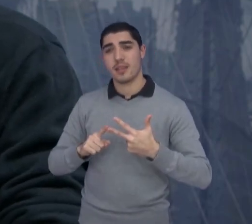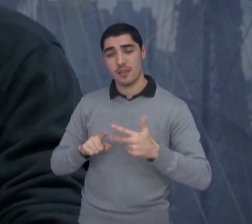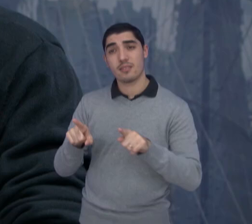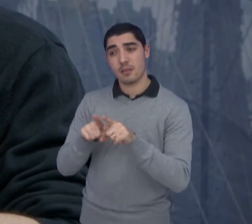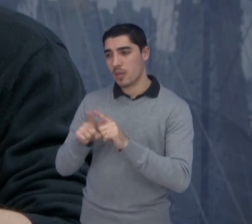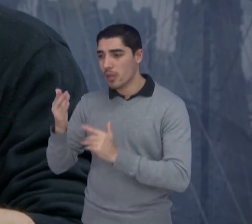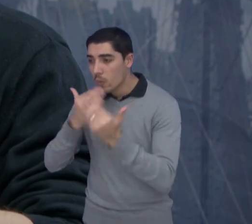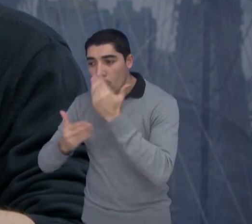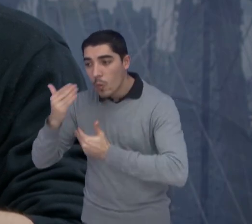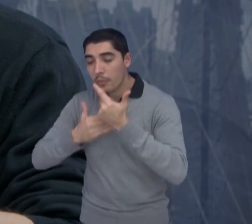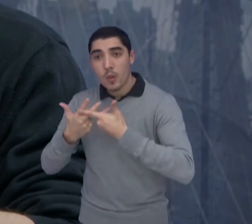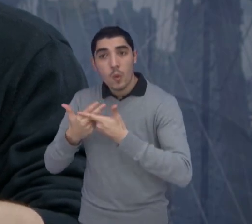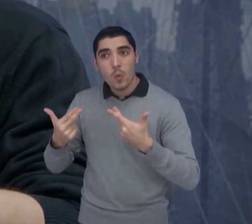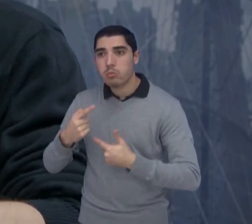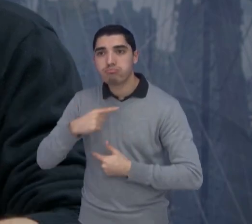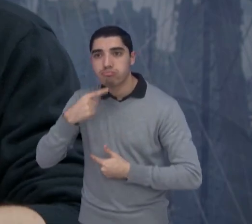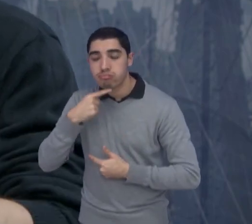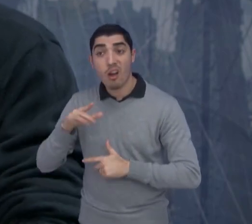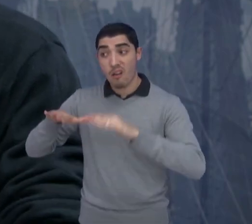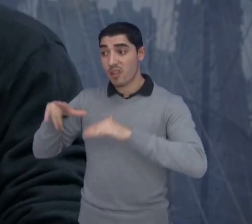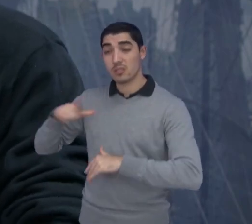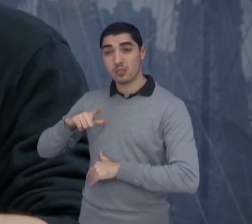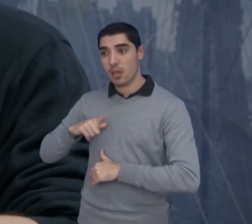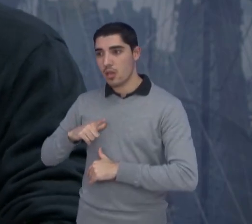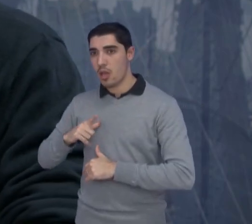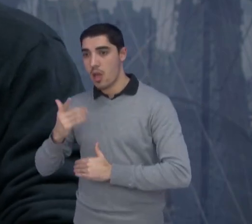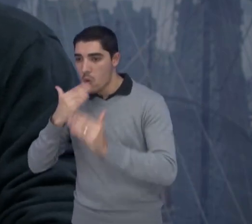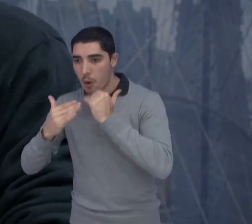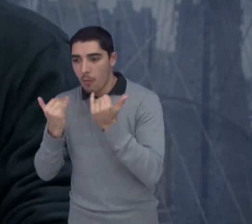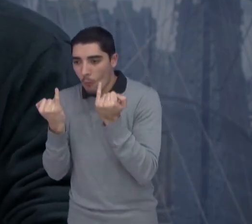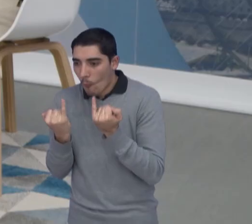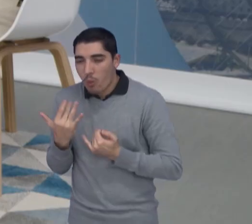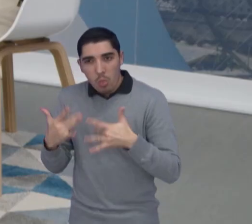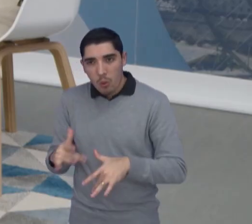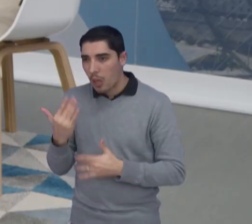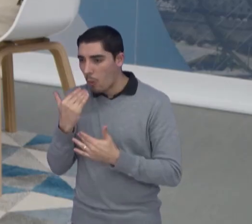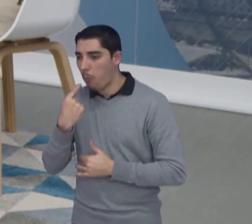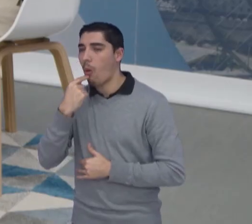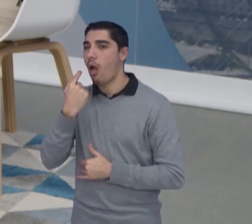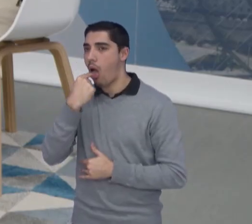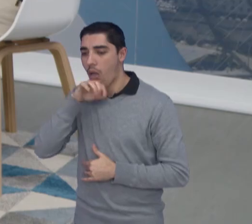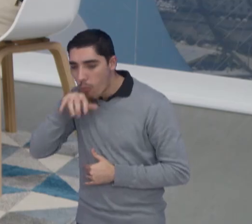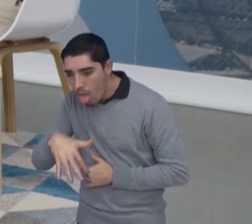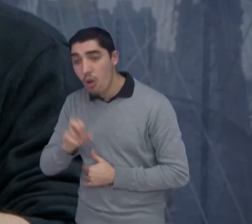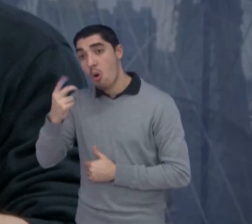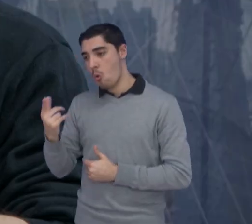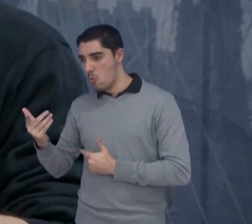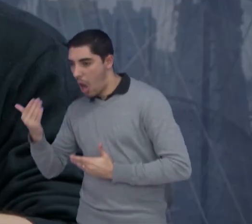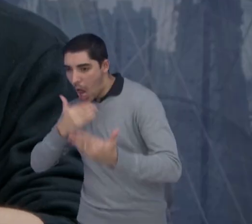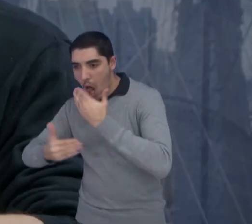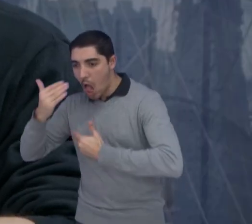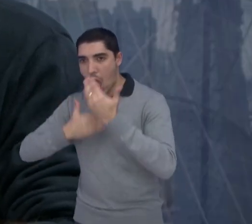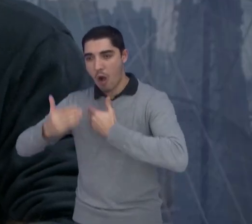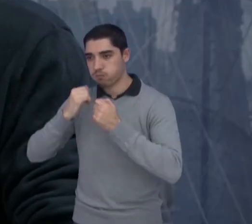de alimentos. Às vezes um adolescente que está com bulimia ou anorexia, transtorno de imagens, extremamente comum. Então, eu